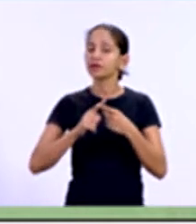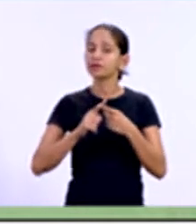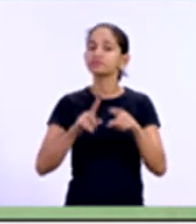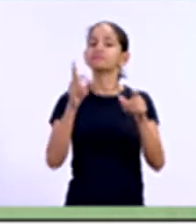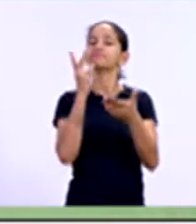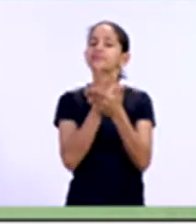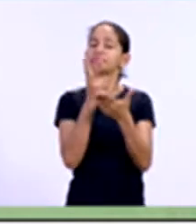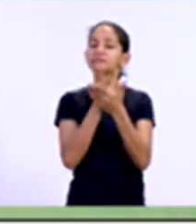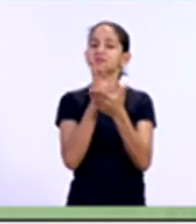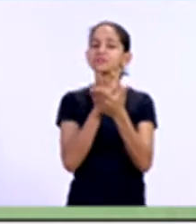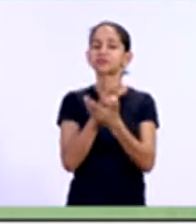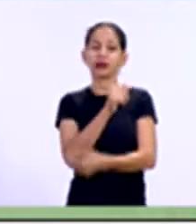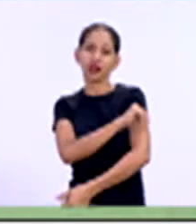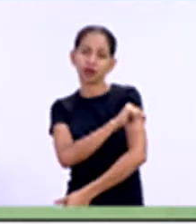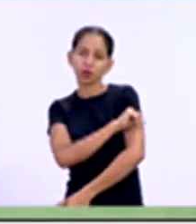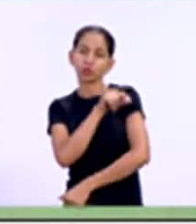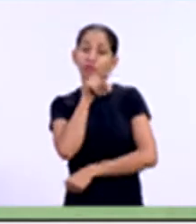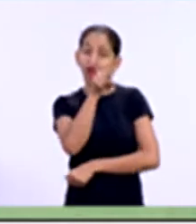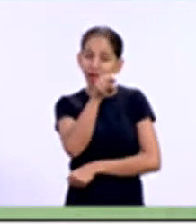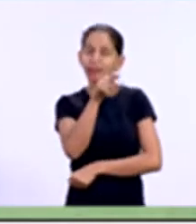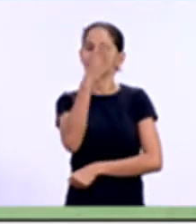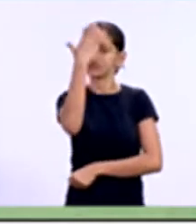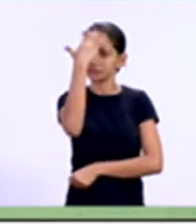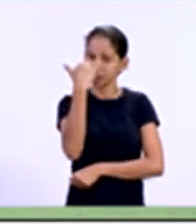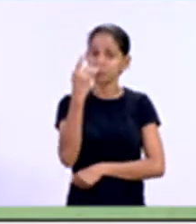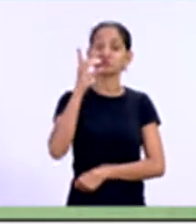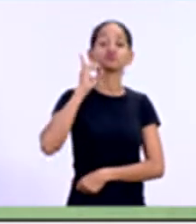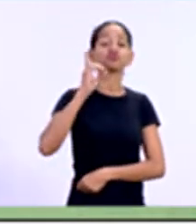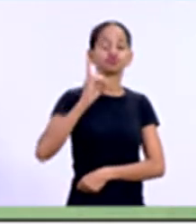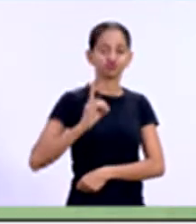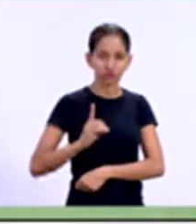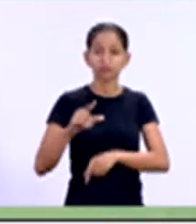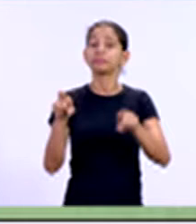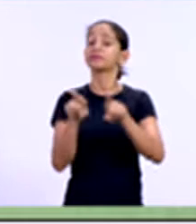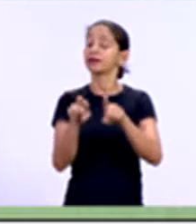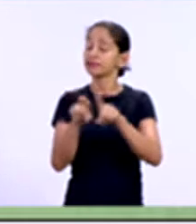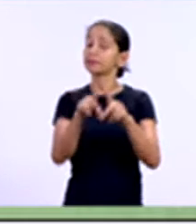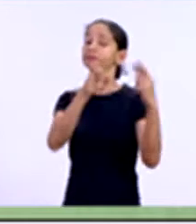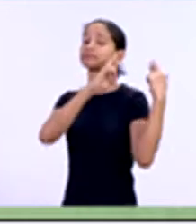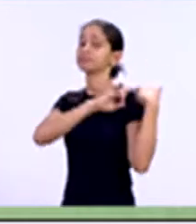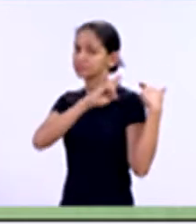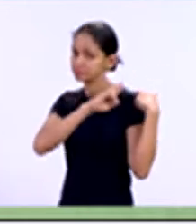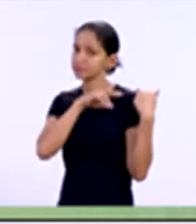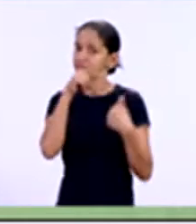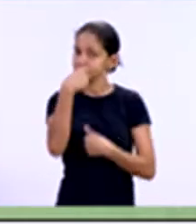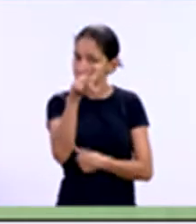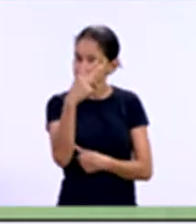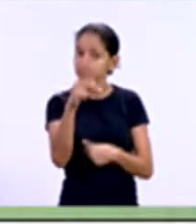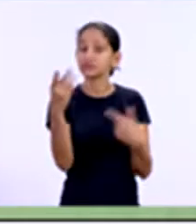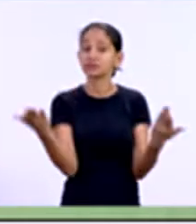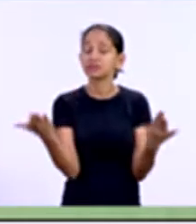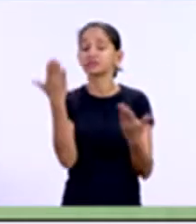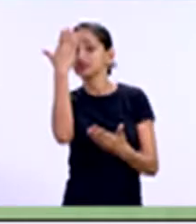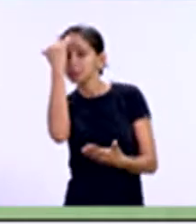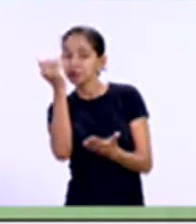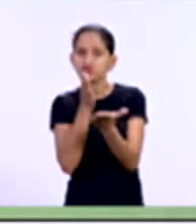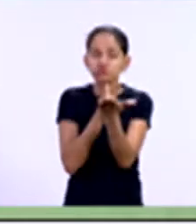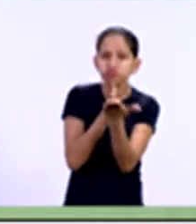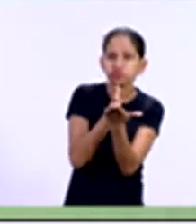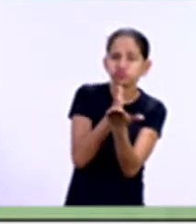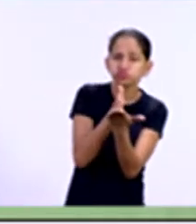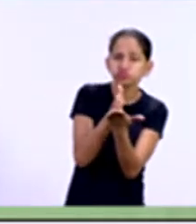fica sabendo dos direitos e deveres para seguir